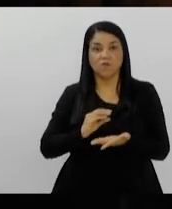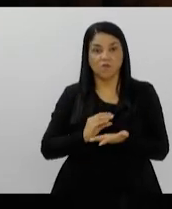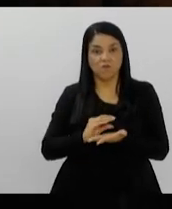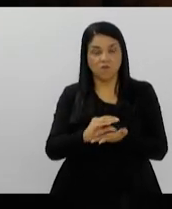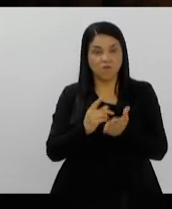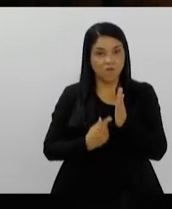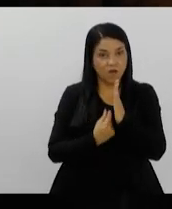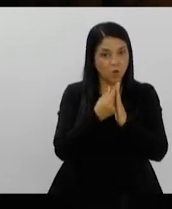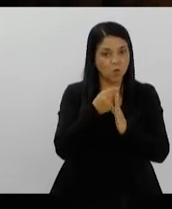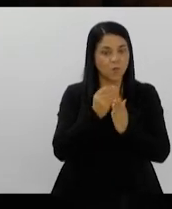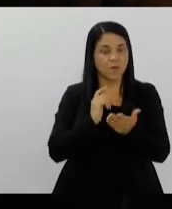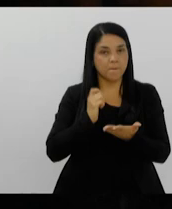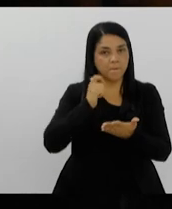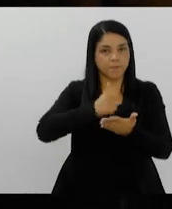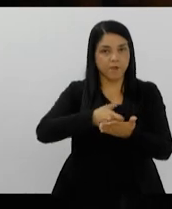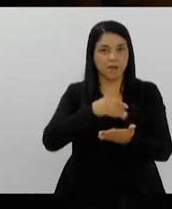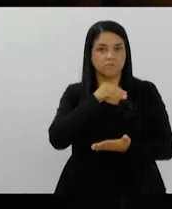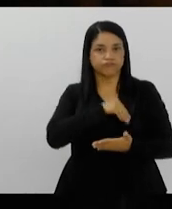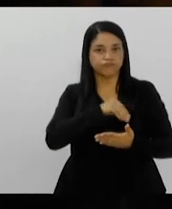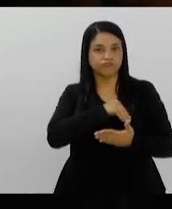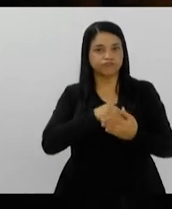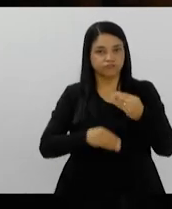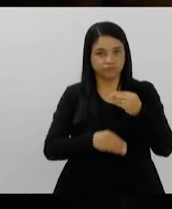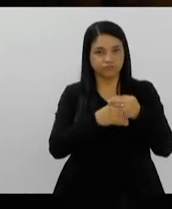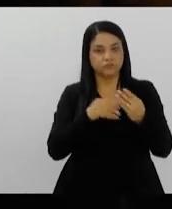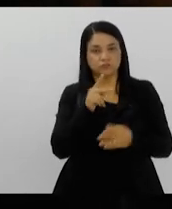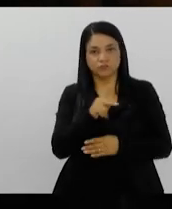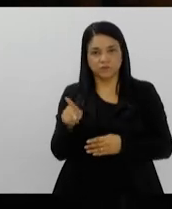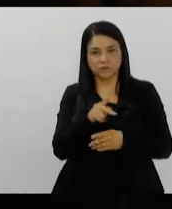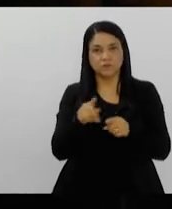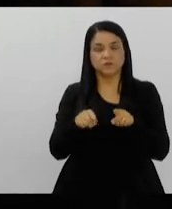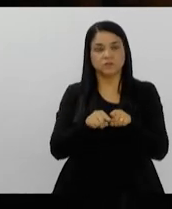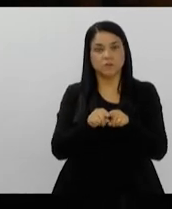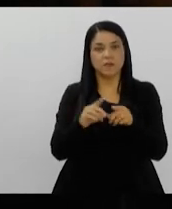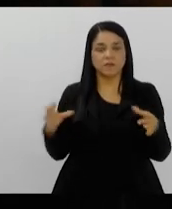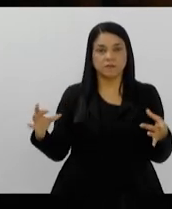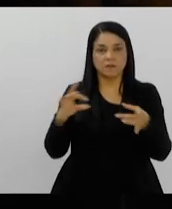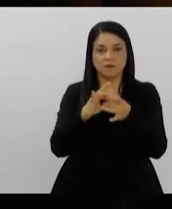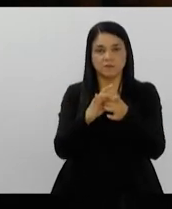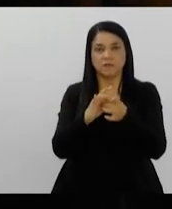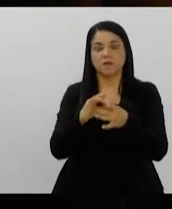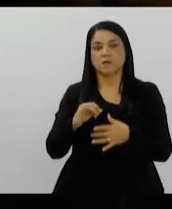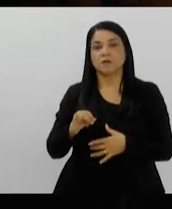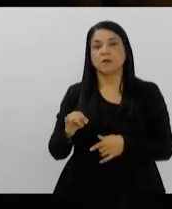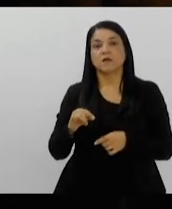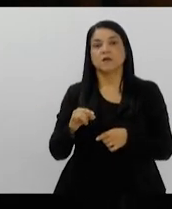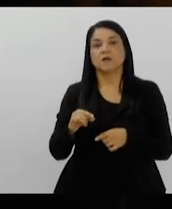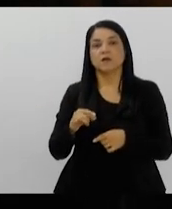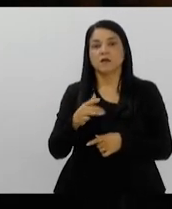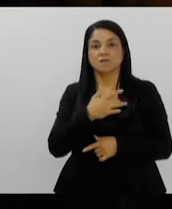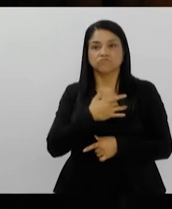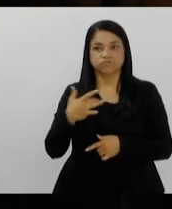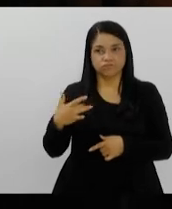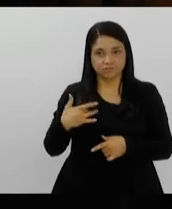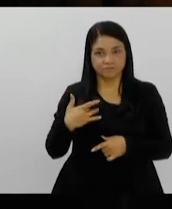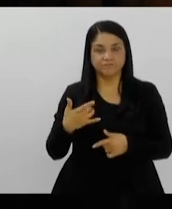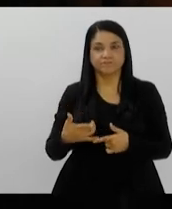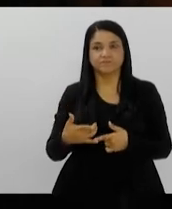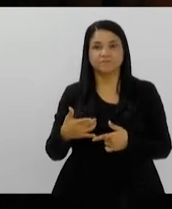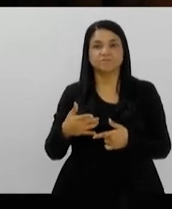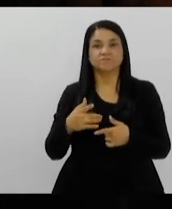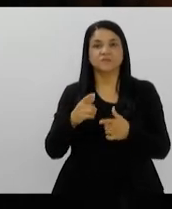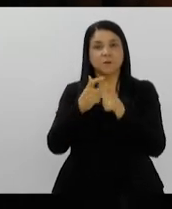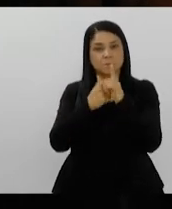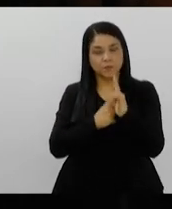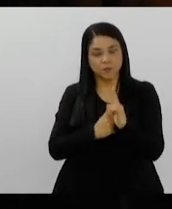do magistério, para integralizar o PCSS da saúde, que até hoje está pendurado uma parte dele que não foi